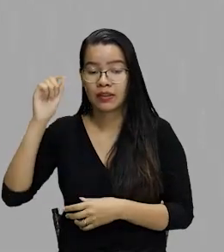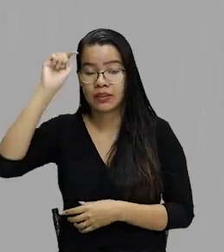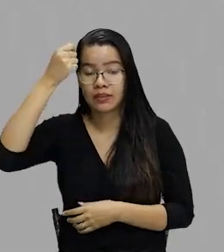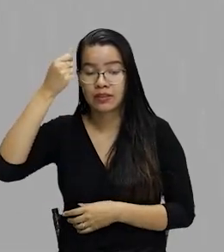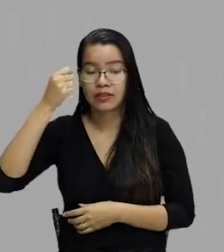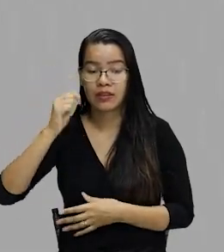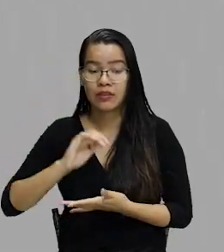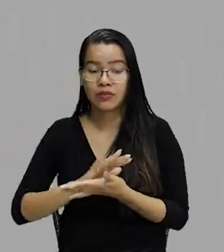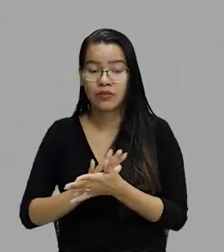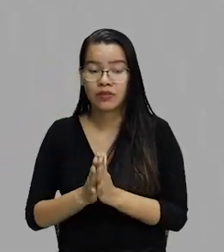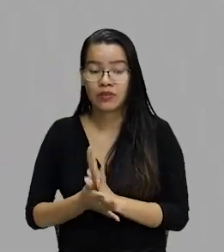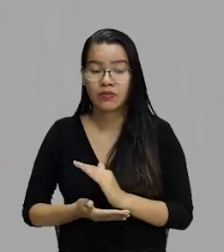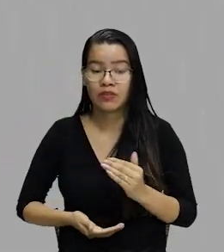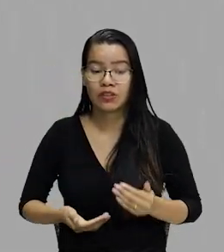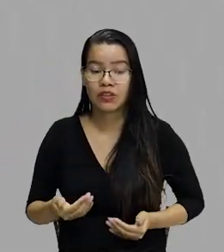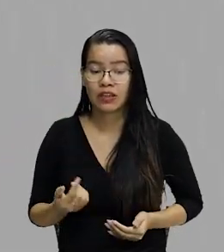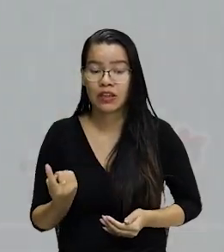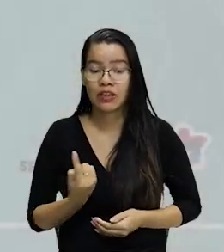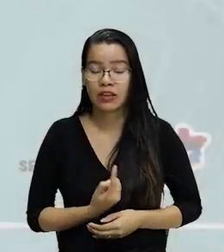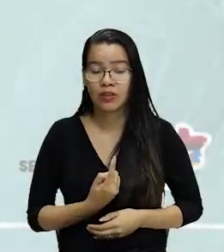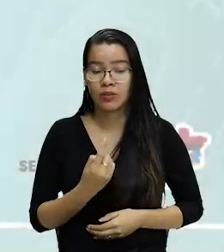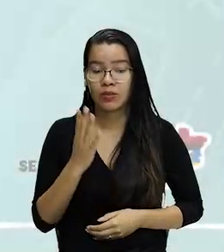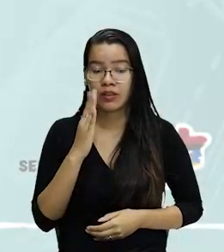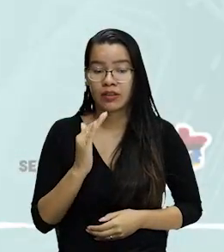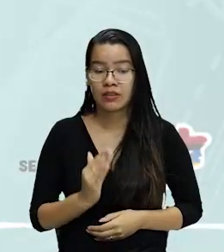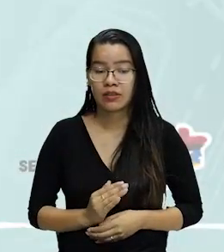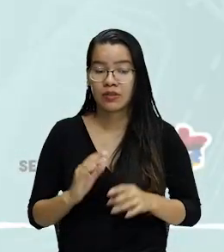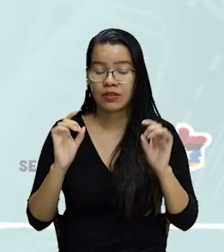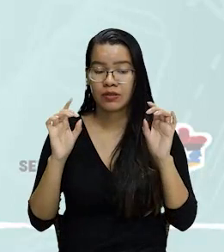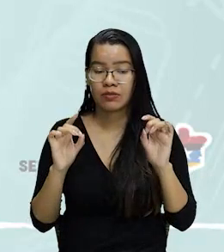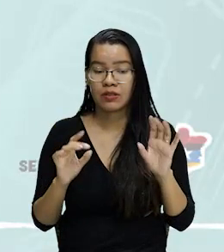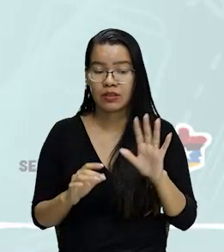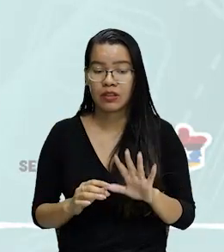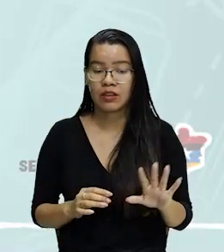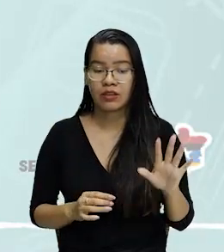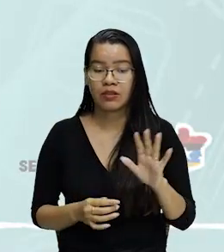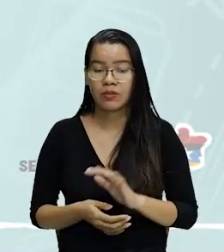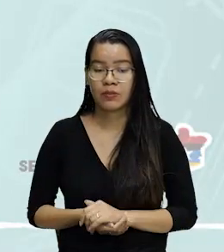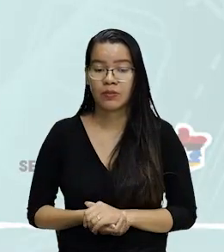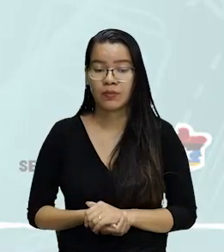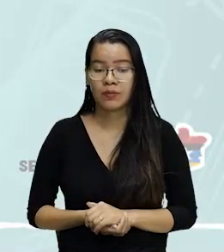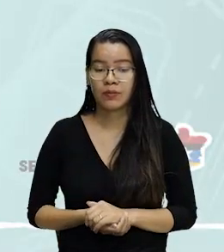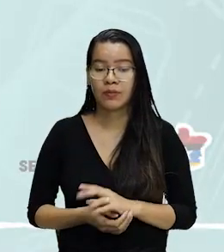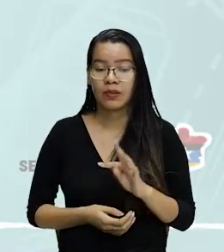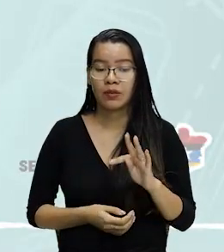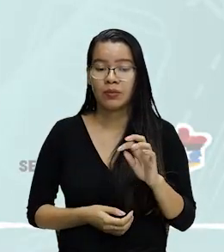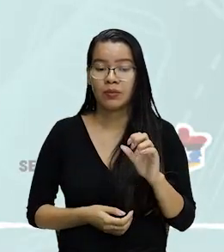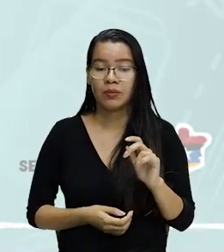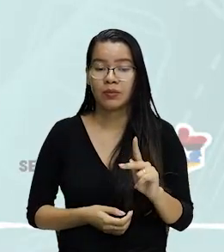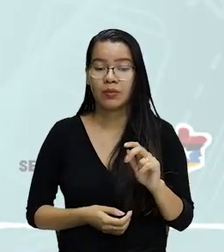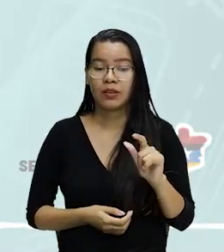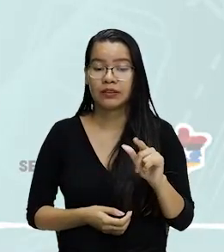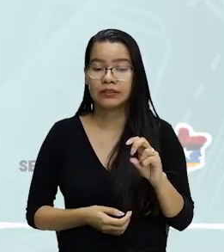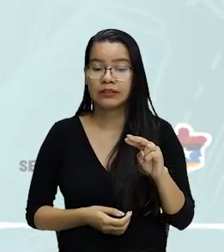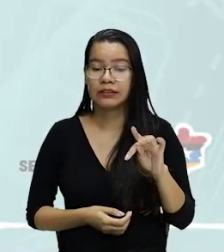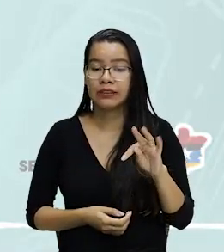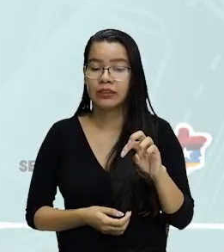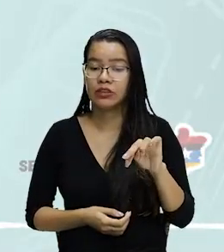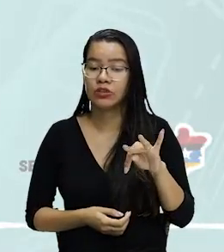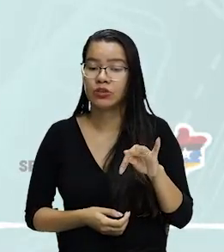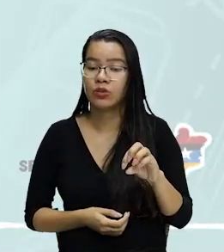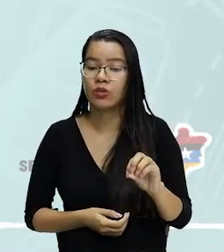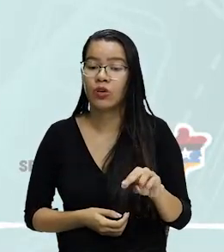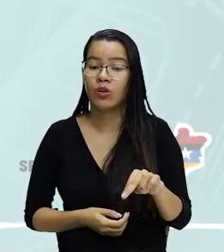Brasil, certo? Em especial nas áreas do planteio e da mineração. Sobre esse sistema escravista é